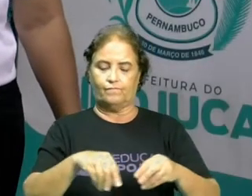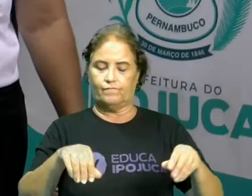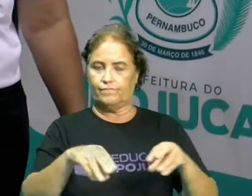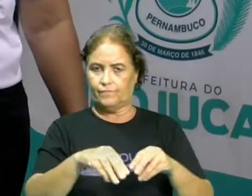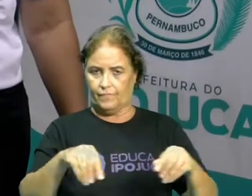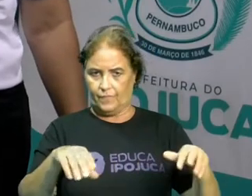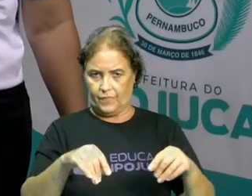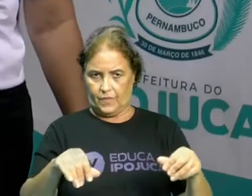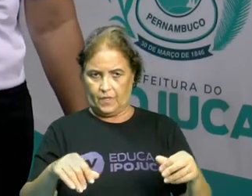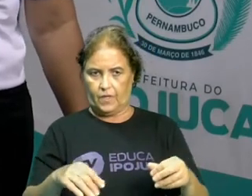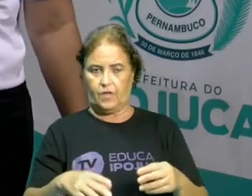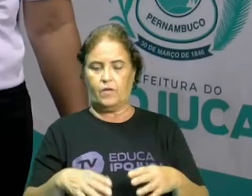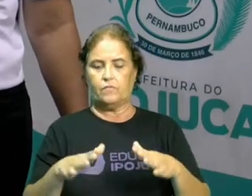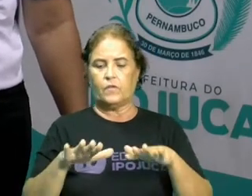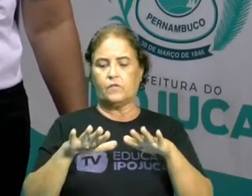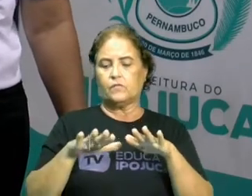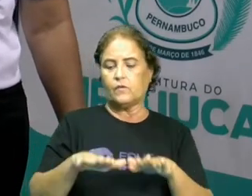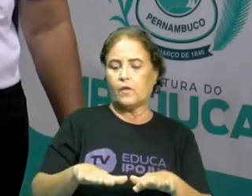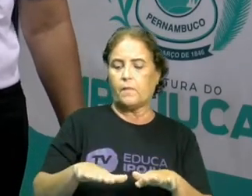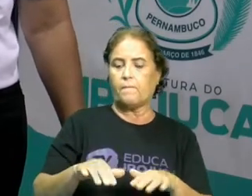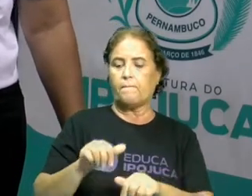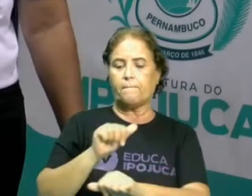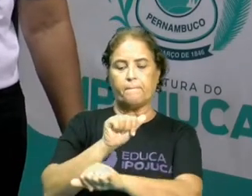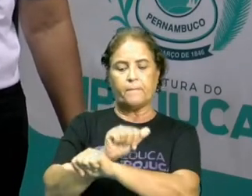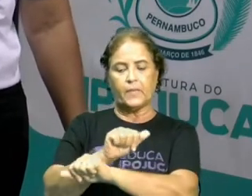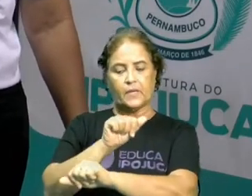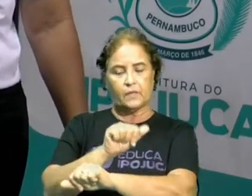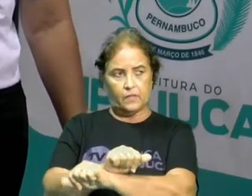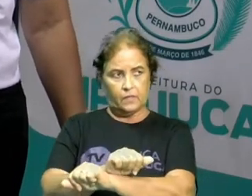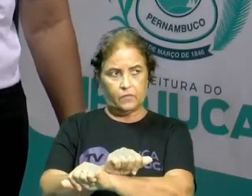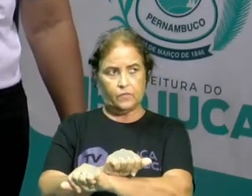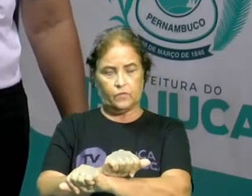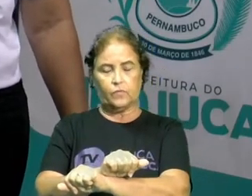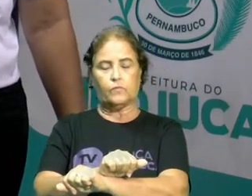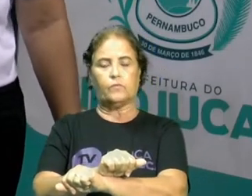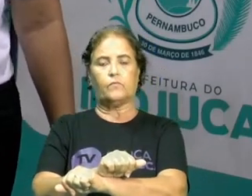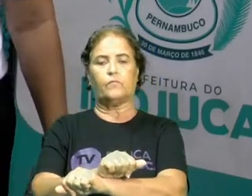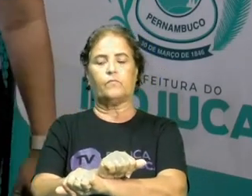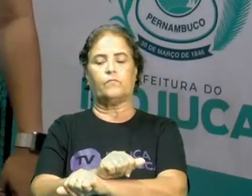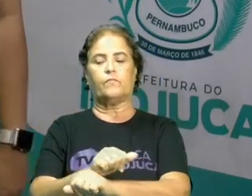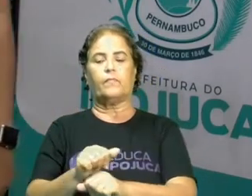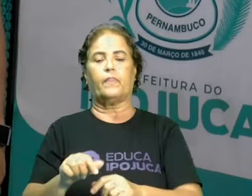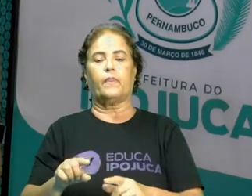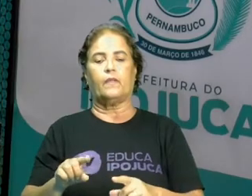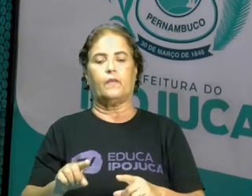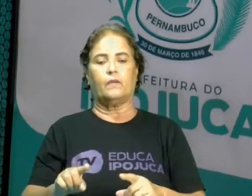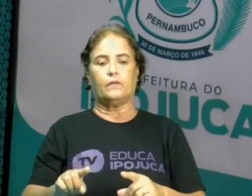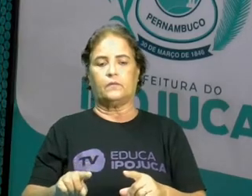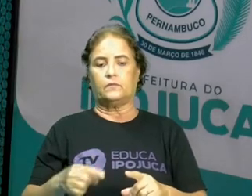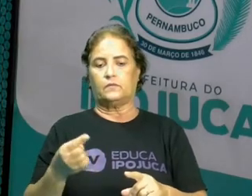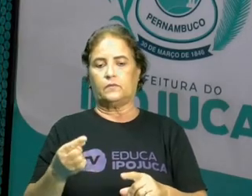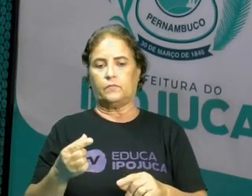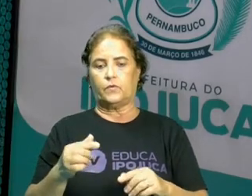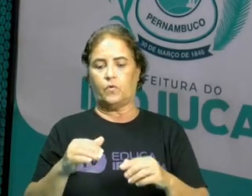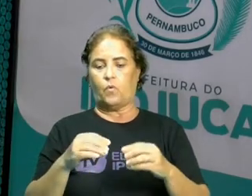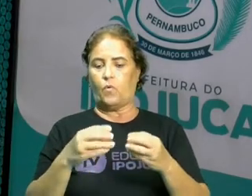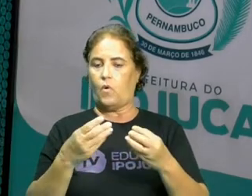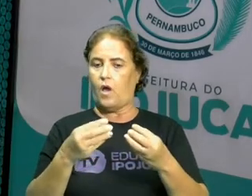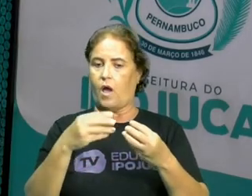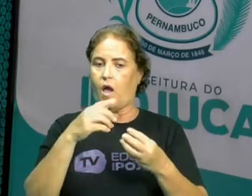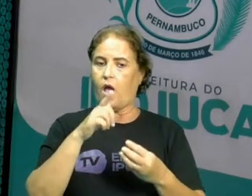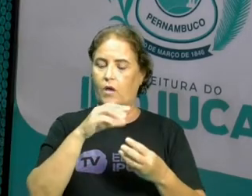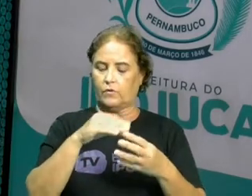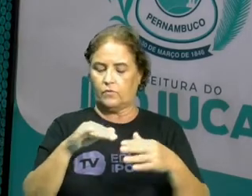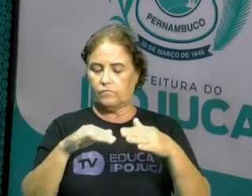esse processo de decantação, ou seja, deixar descansar a mistura. Então, a parte sólida vai